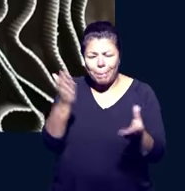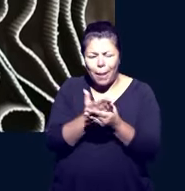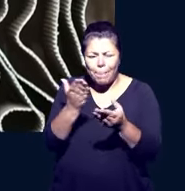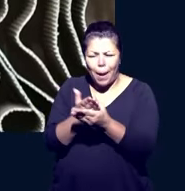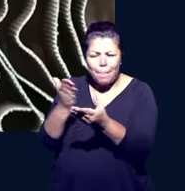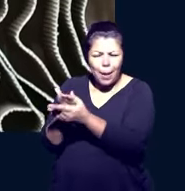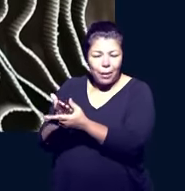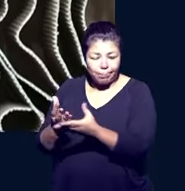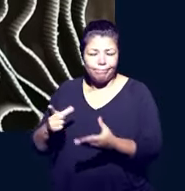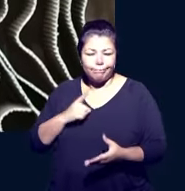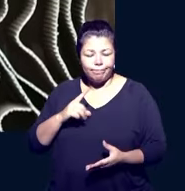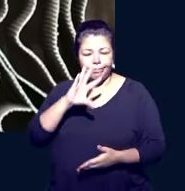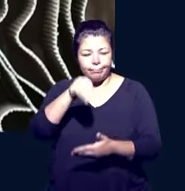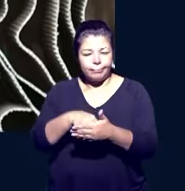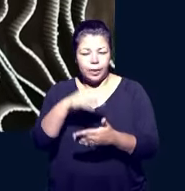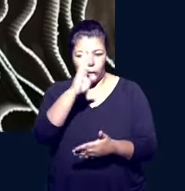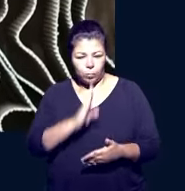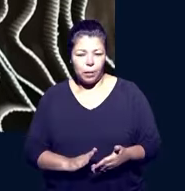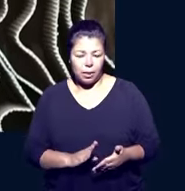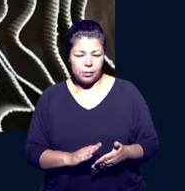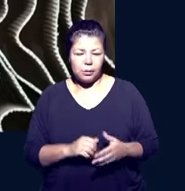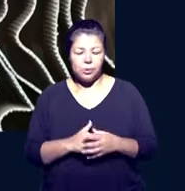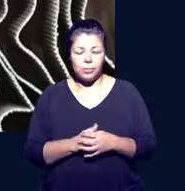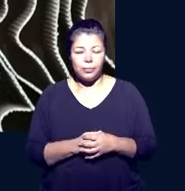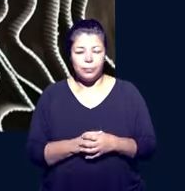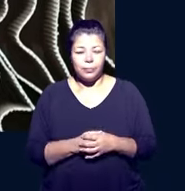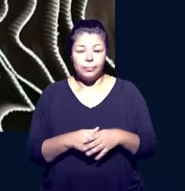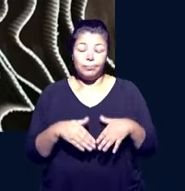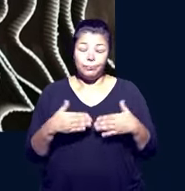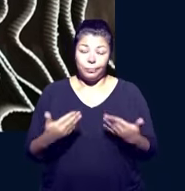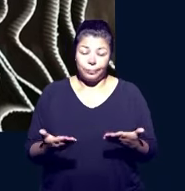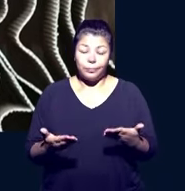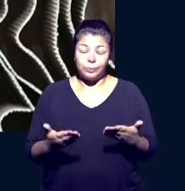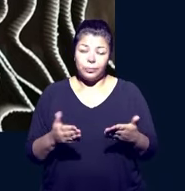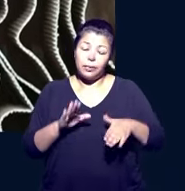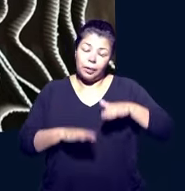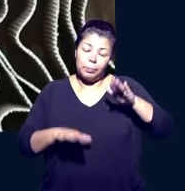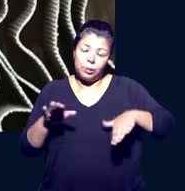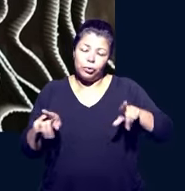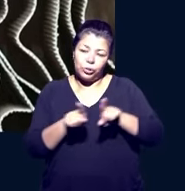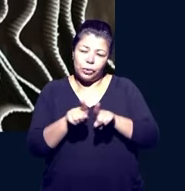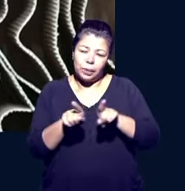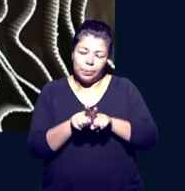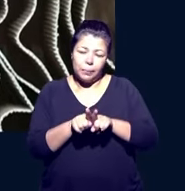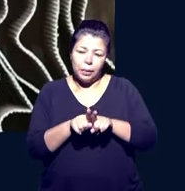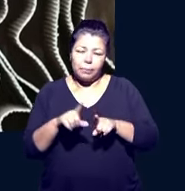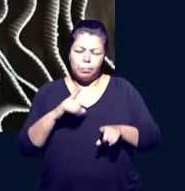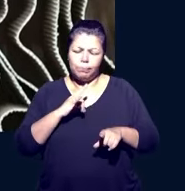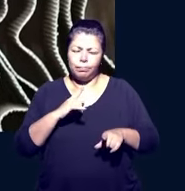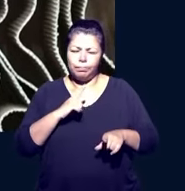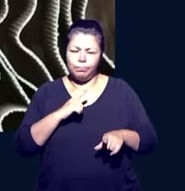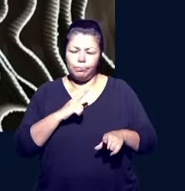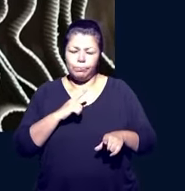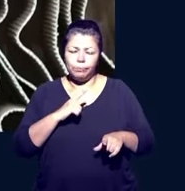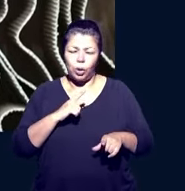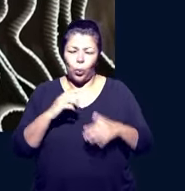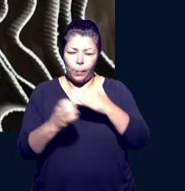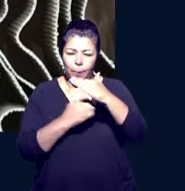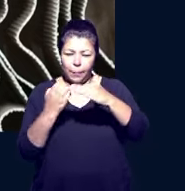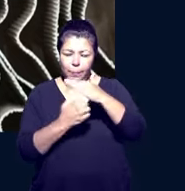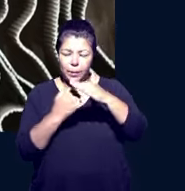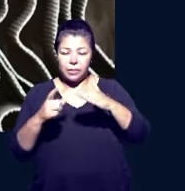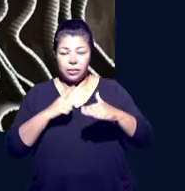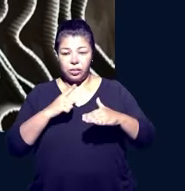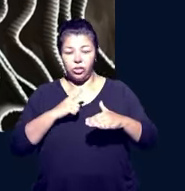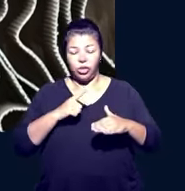financeiras estrangeiras deixaram o Brasil por conta do fato de que uma delas especificamente tinha 70% de disputas